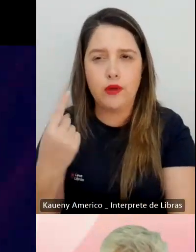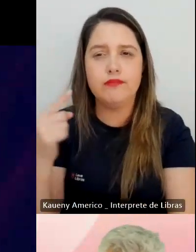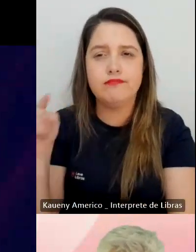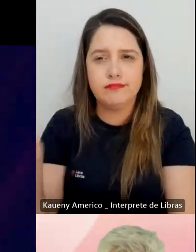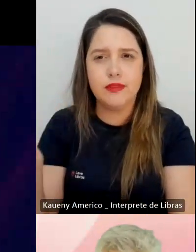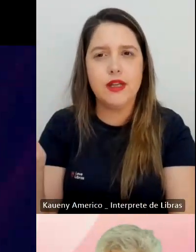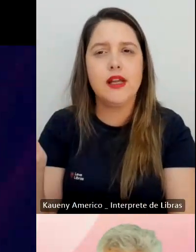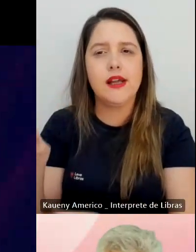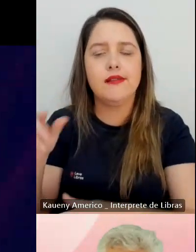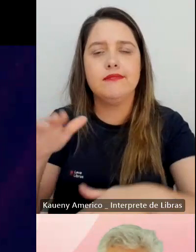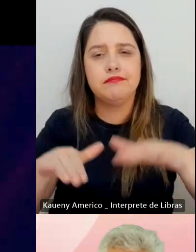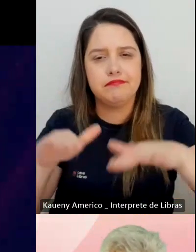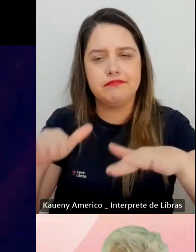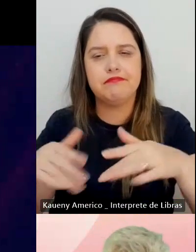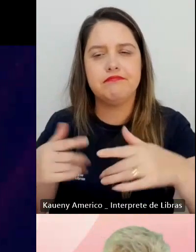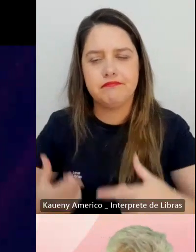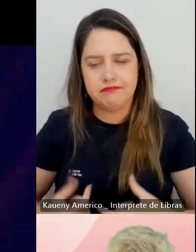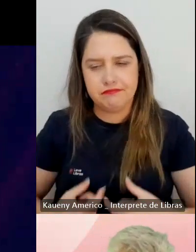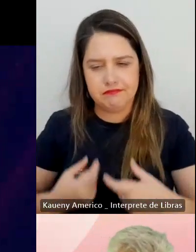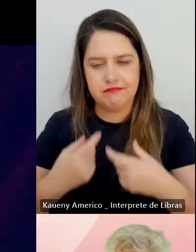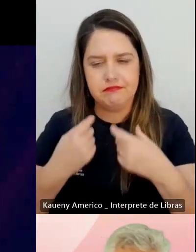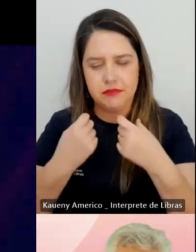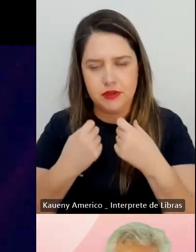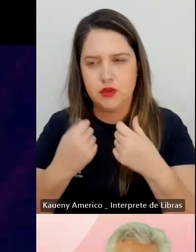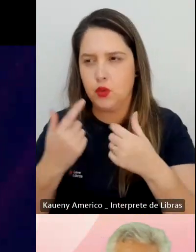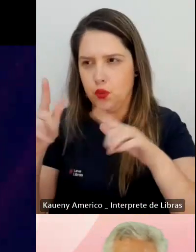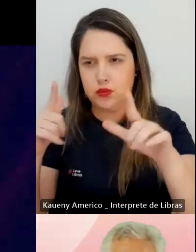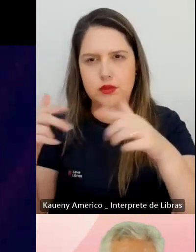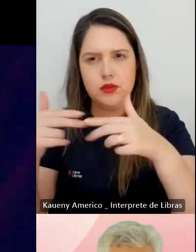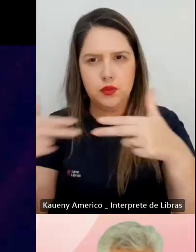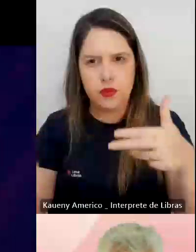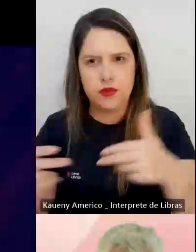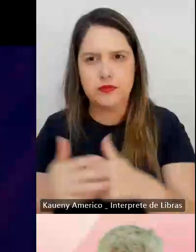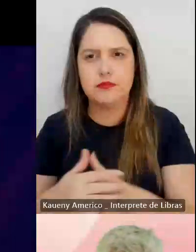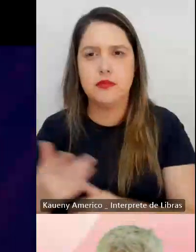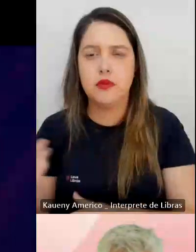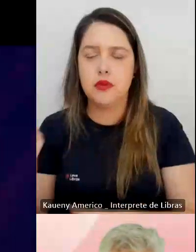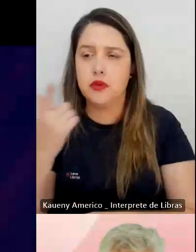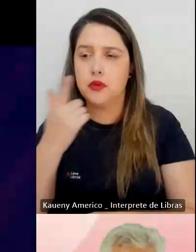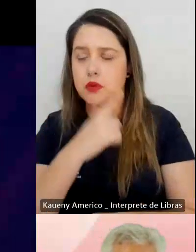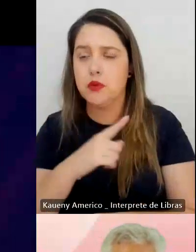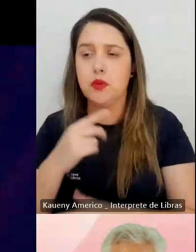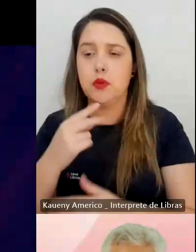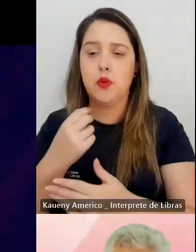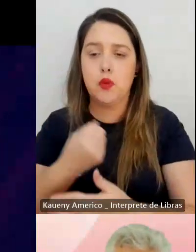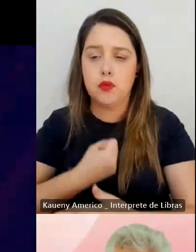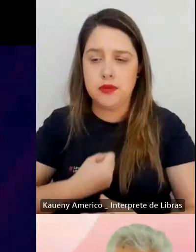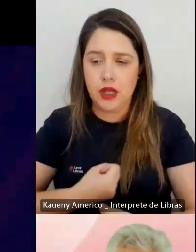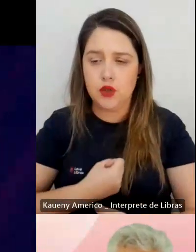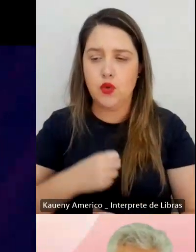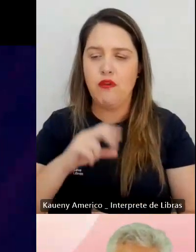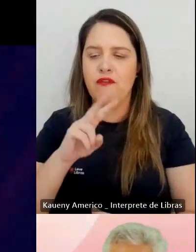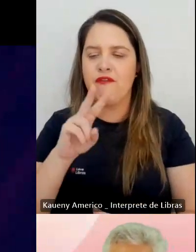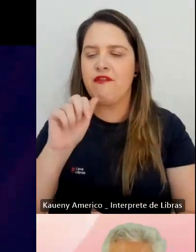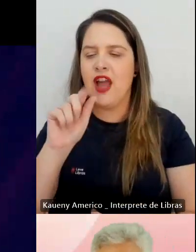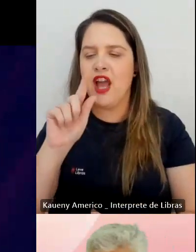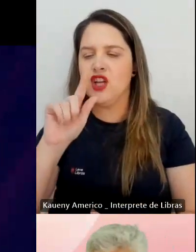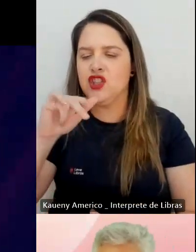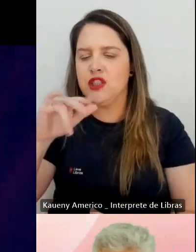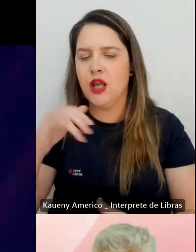alteração de câncer de colo do útero, essas coisas. Realização do ultrassom transvaginal, ultrassom de abdômen, ultrassom